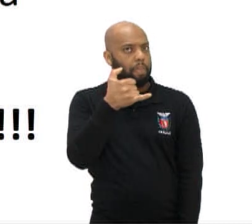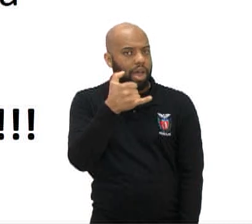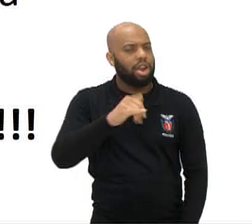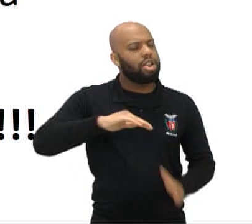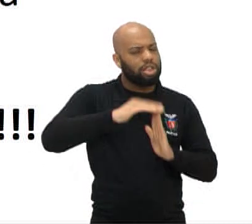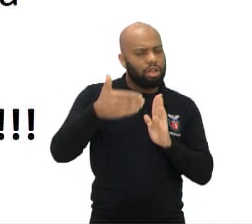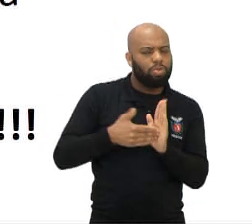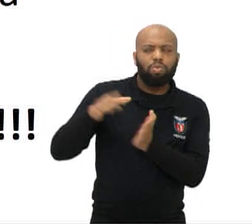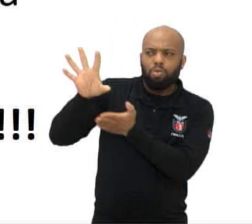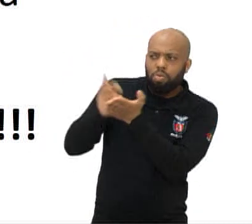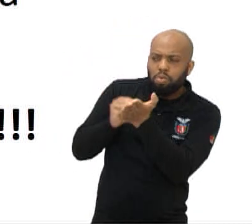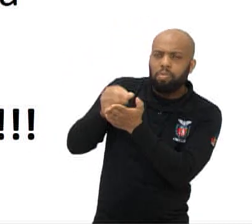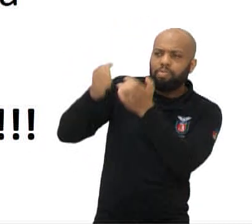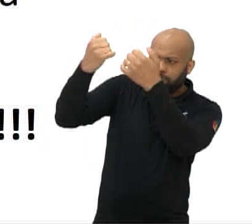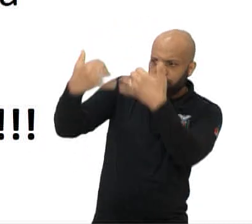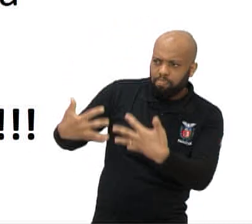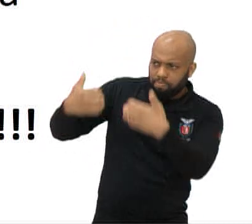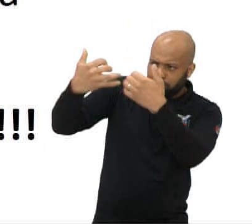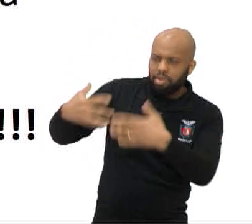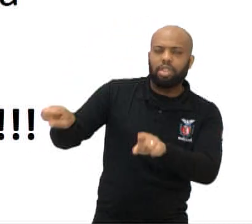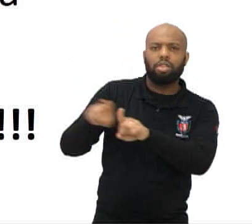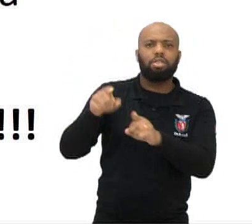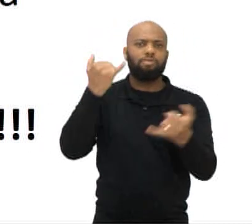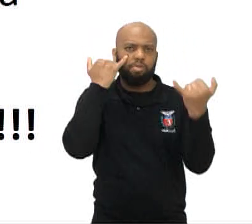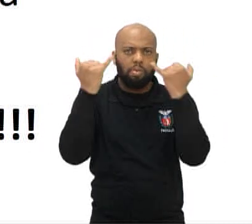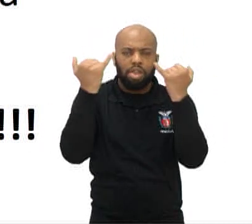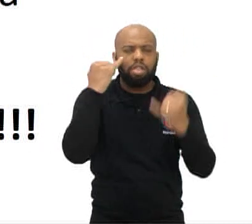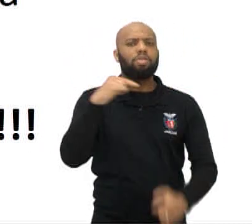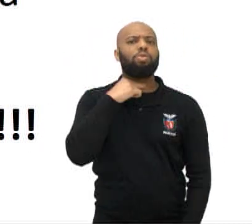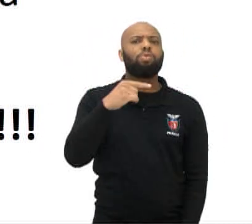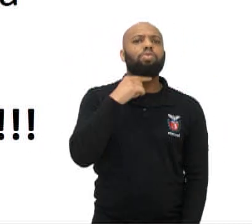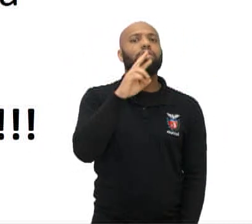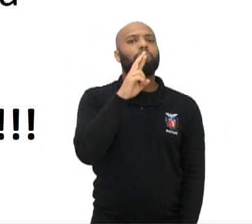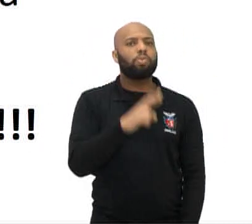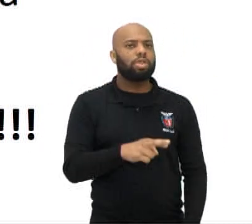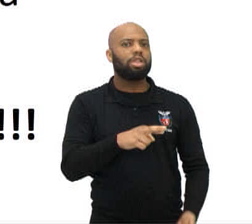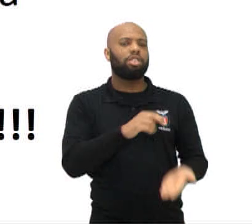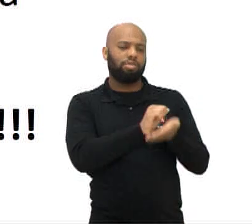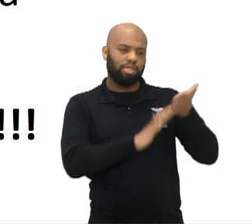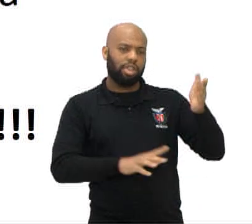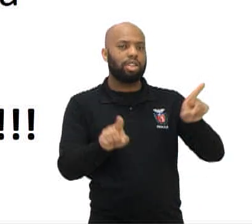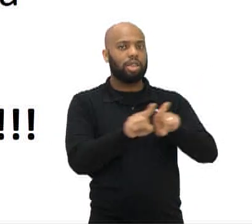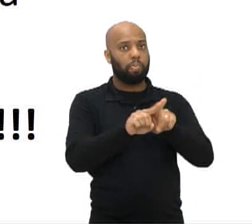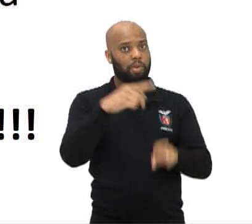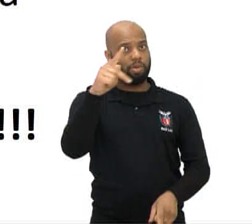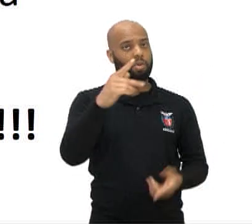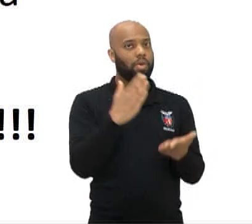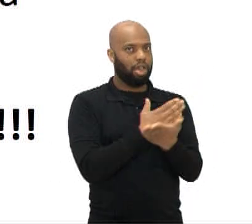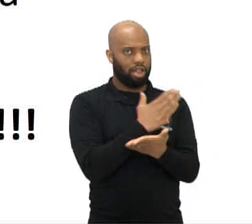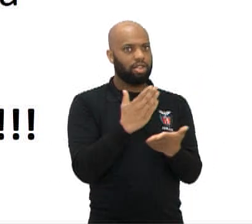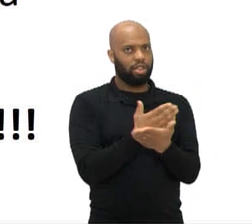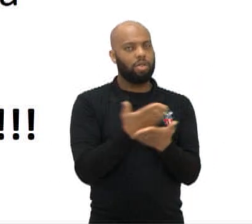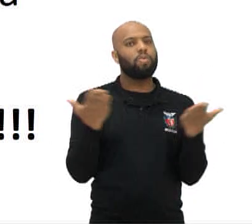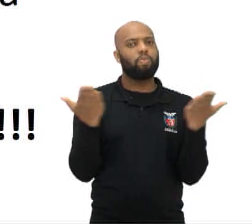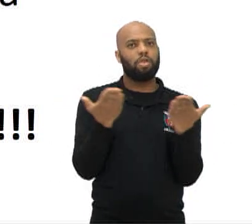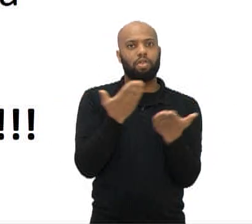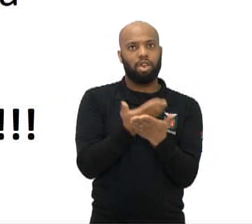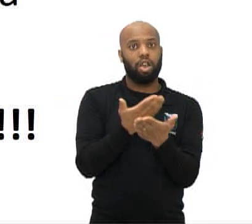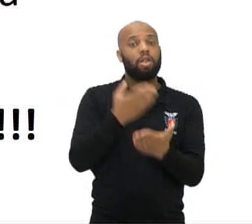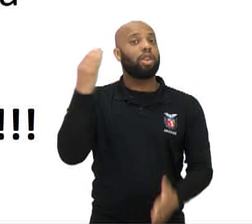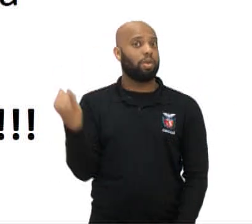anotando explicações, informações, dúvidas, realizarem os exercícios aí no caderno durante a nossa aula. É bem importante